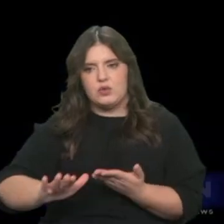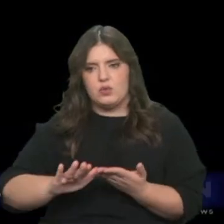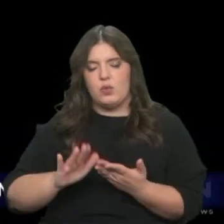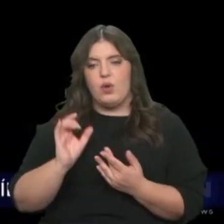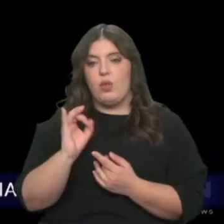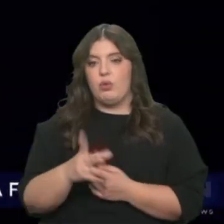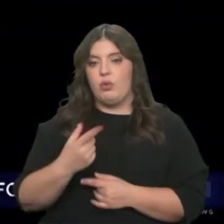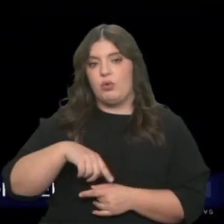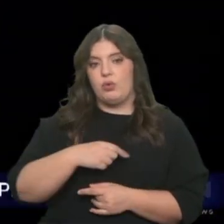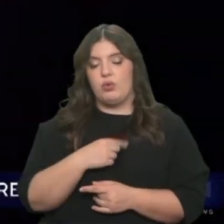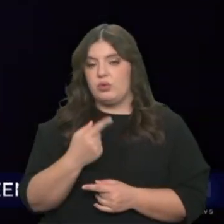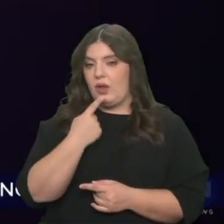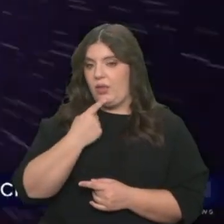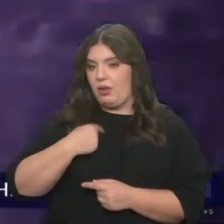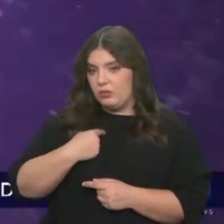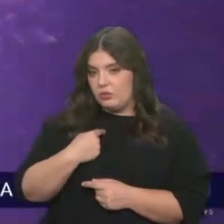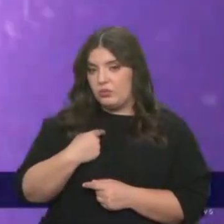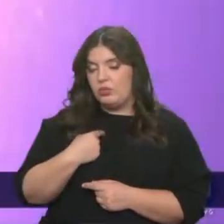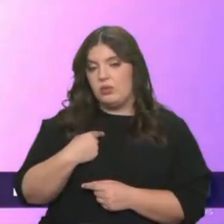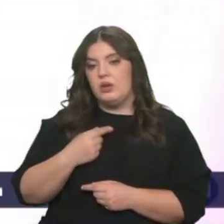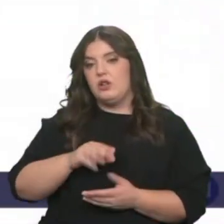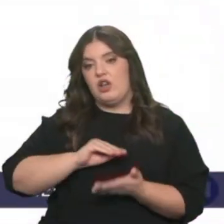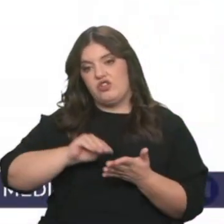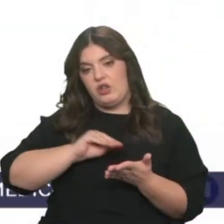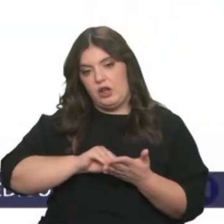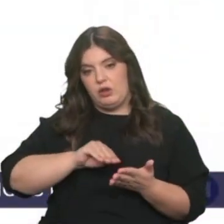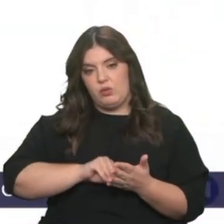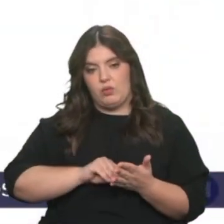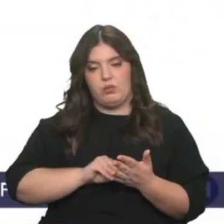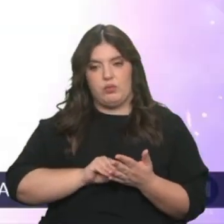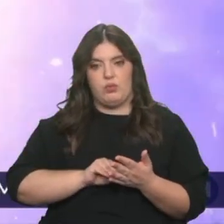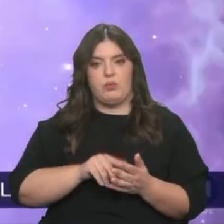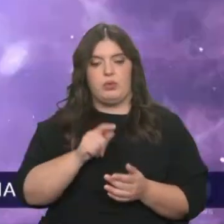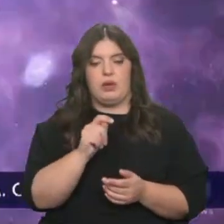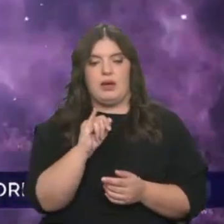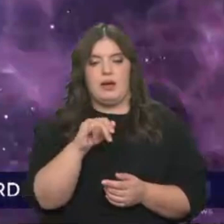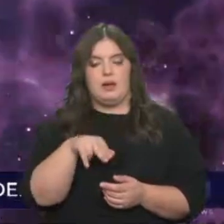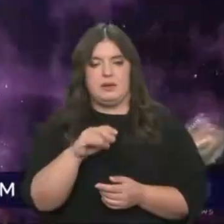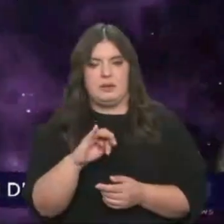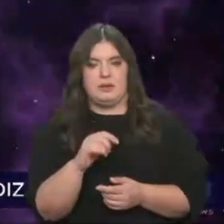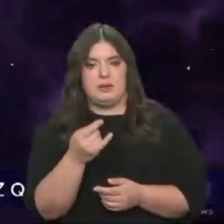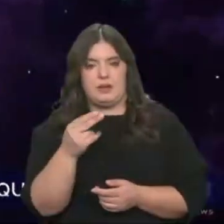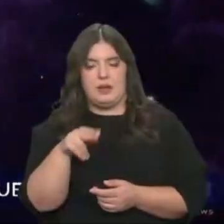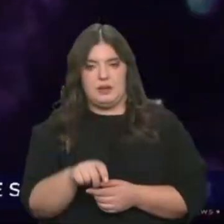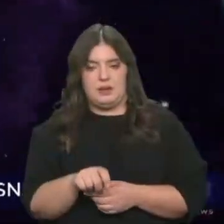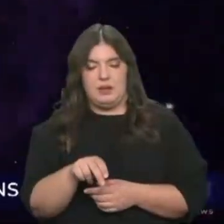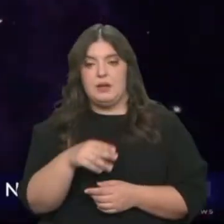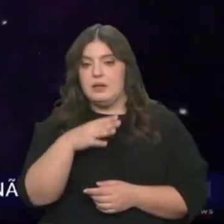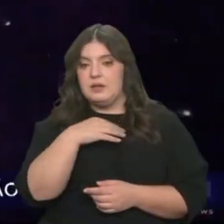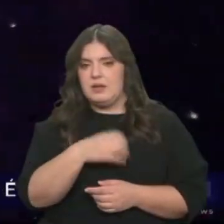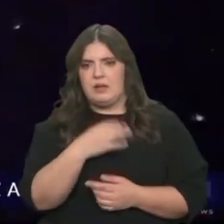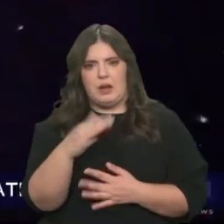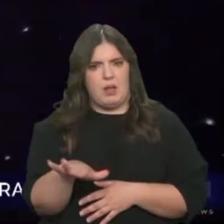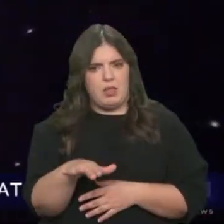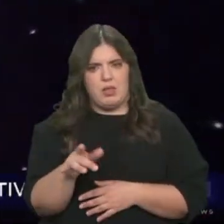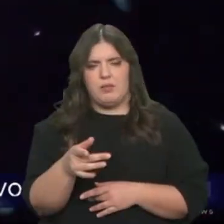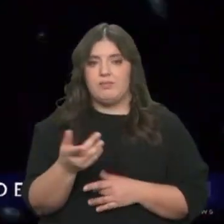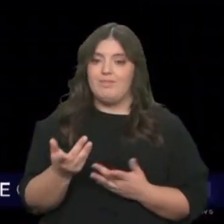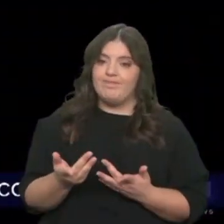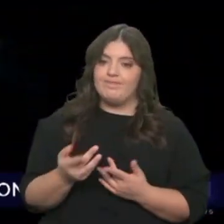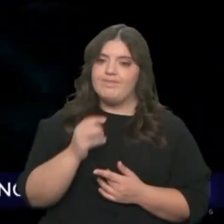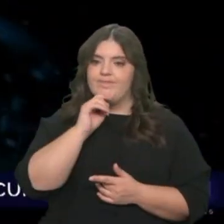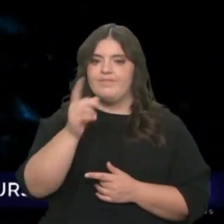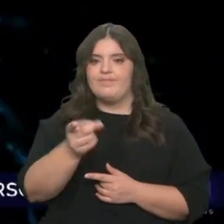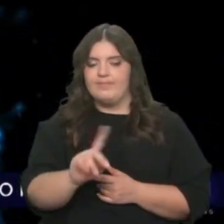que aquilo que nos é dito e que nos é escrito por Einstein. Isto quer dizer que Einstein está errado? Talvez